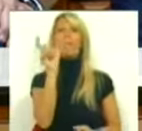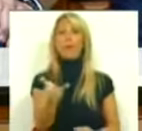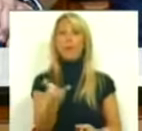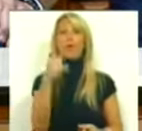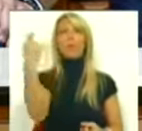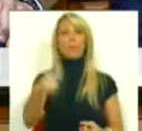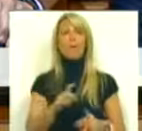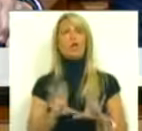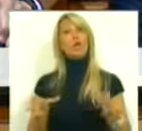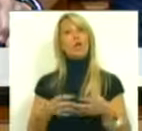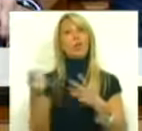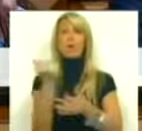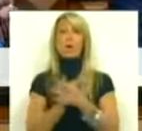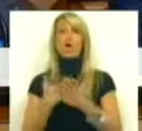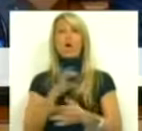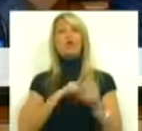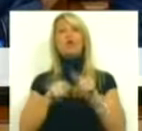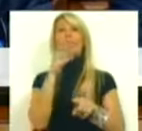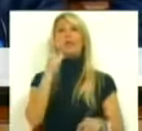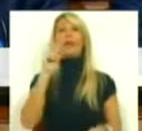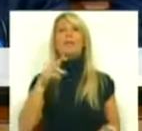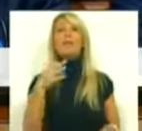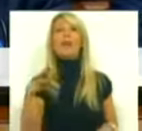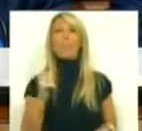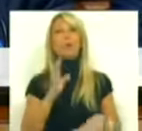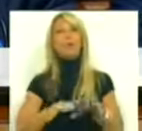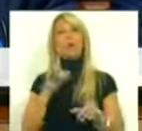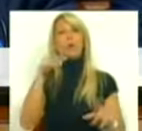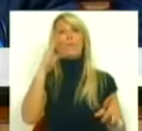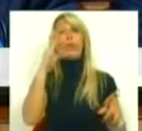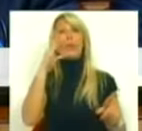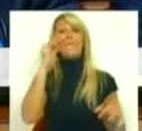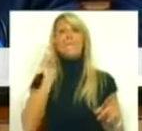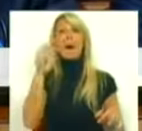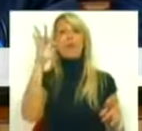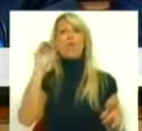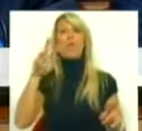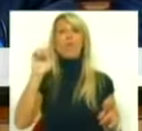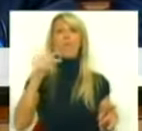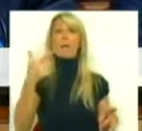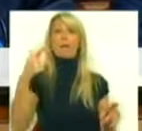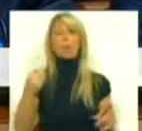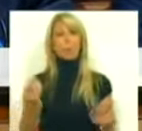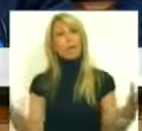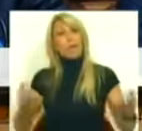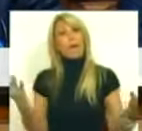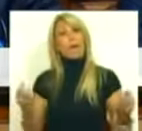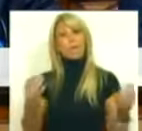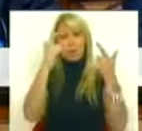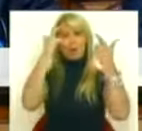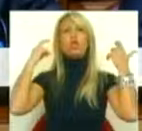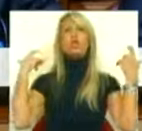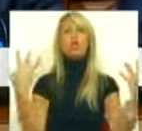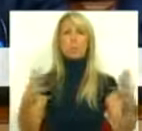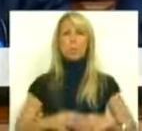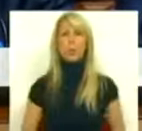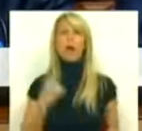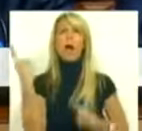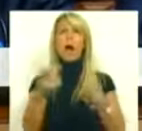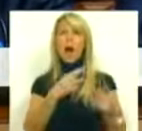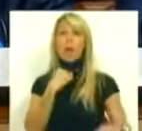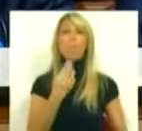Economia, o Sr. Deputado Campos Ferreira, em relação ao Banco de Fomento. É, de facto, surpreendente algumas